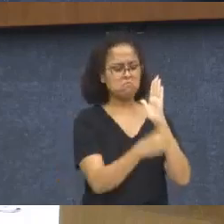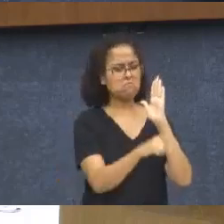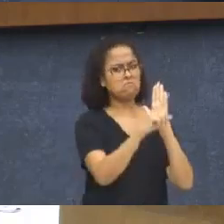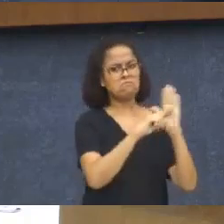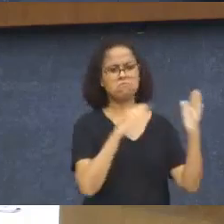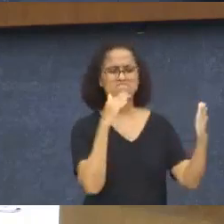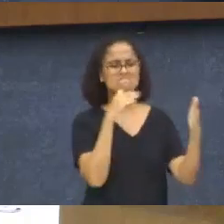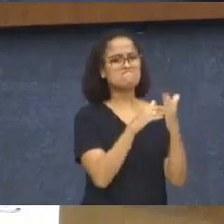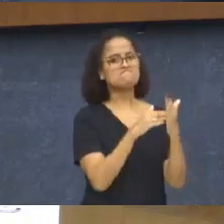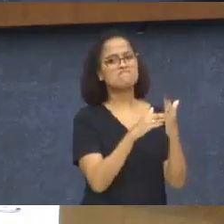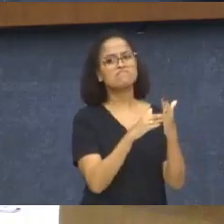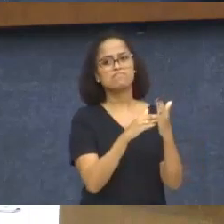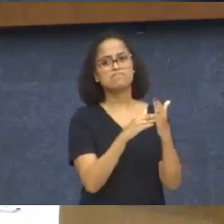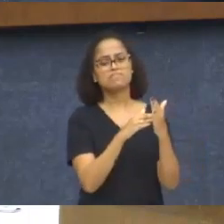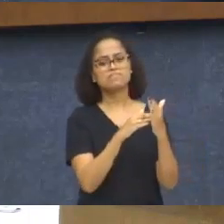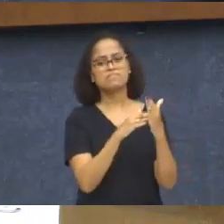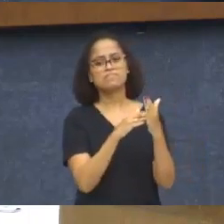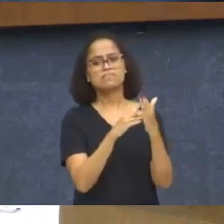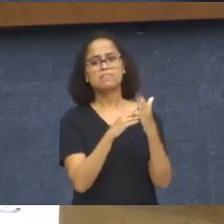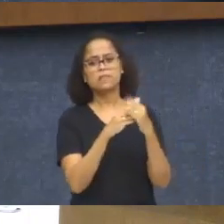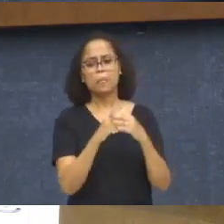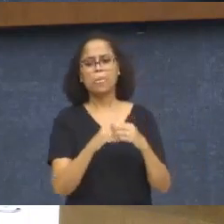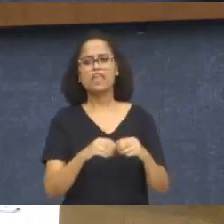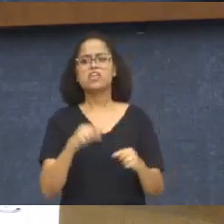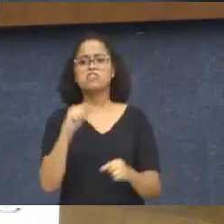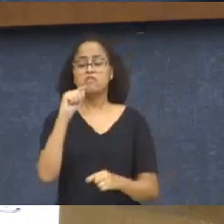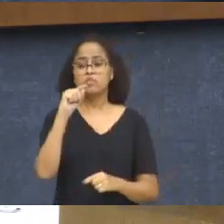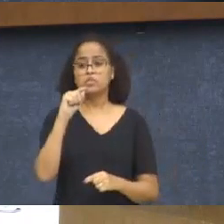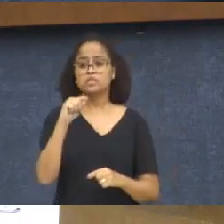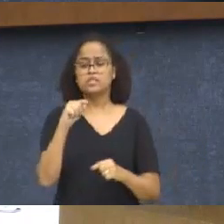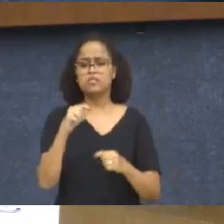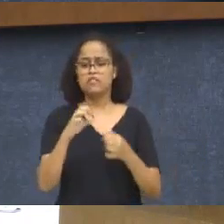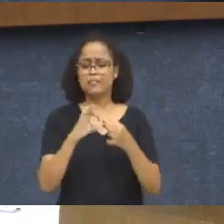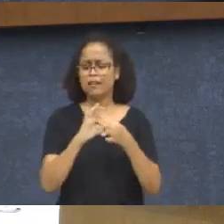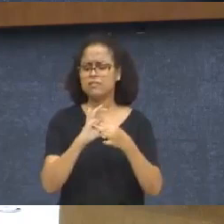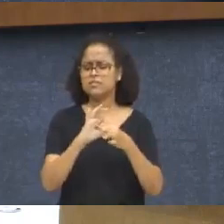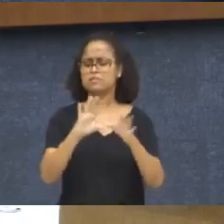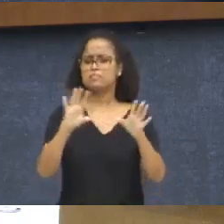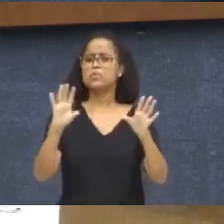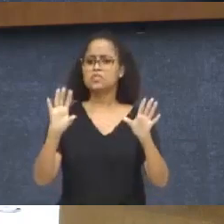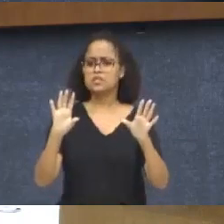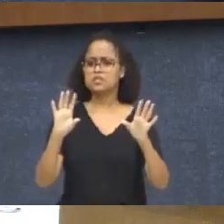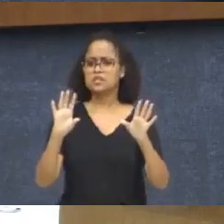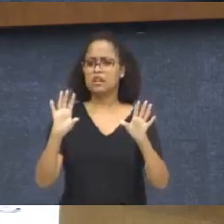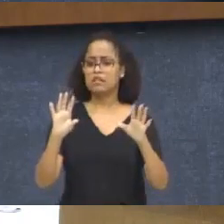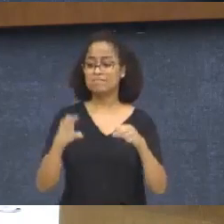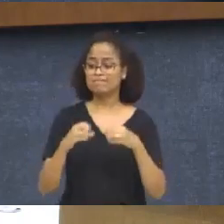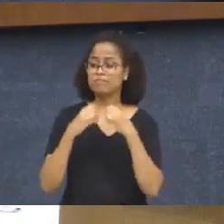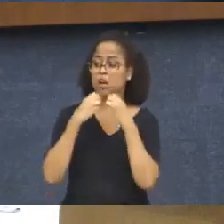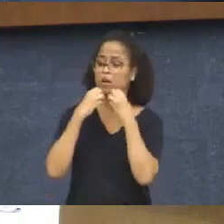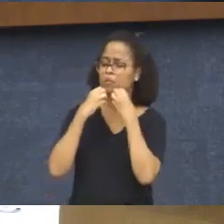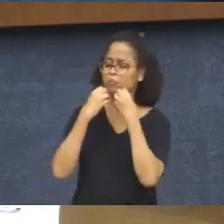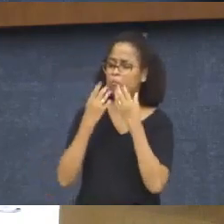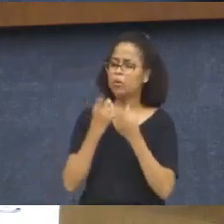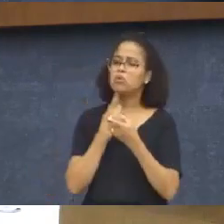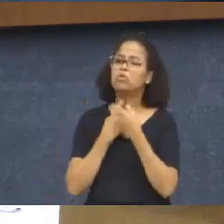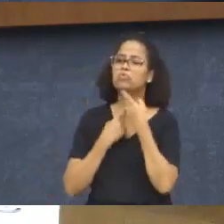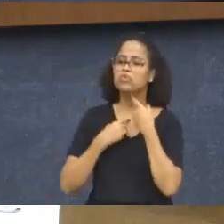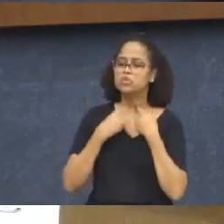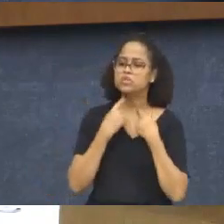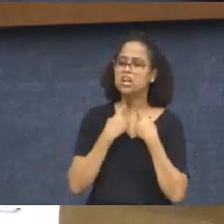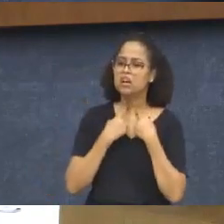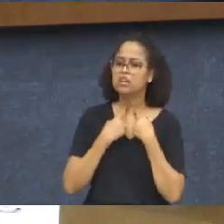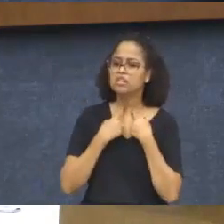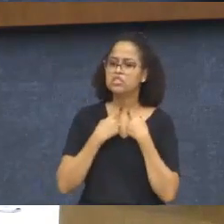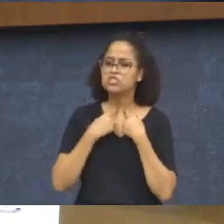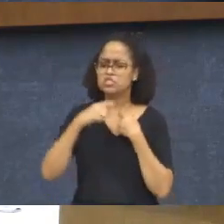há individualização da pena e você vai ficar à disposição da boa vontade de quem hoje